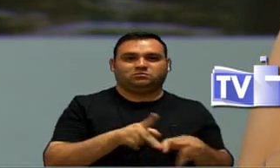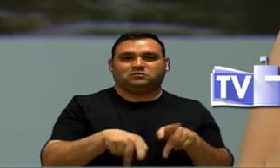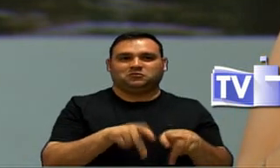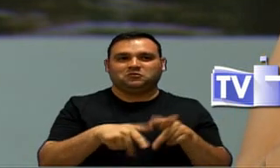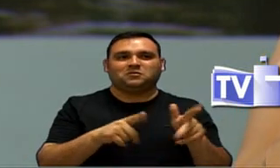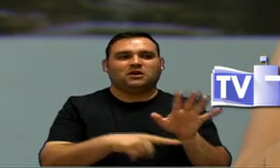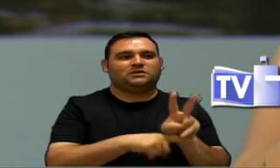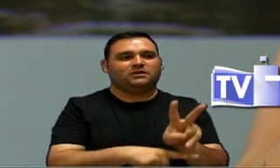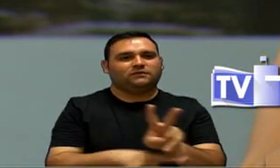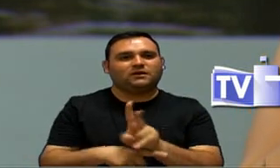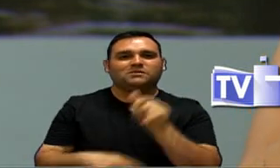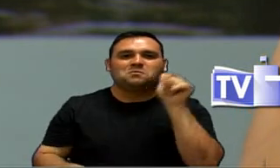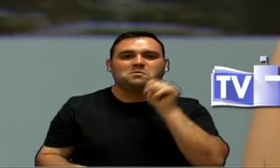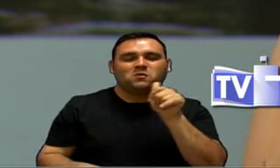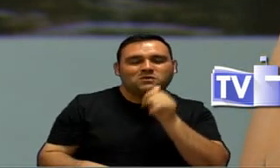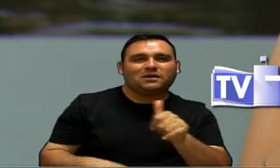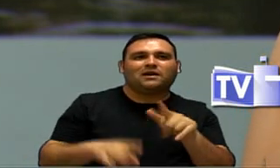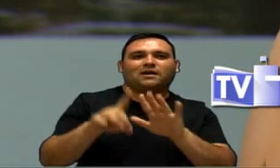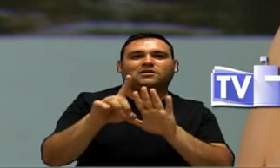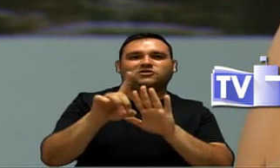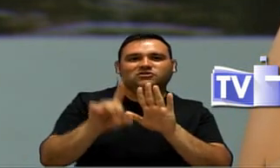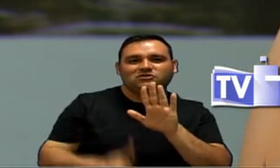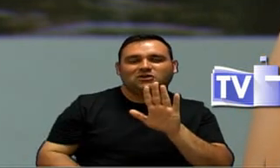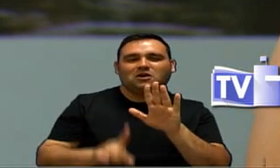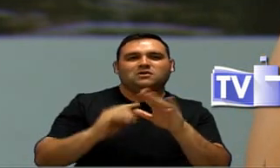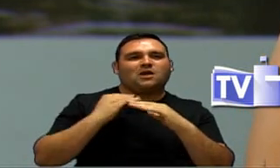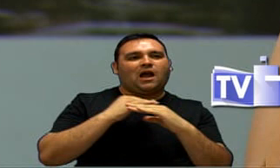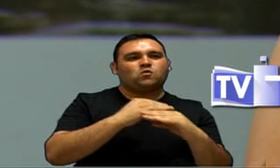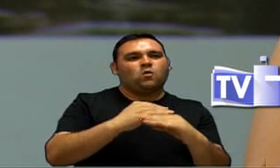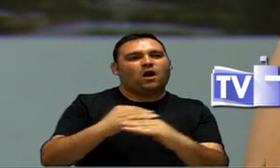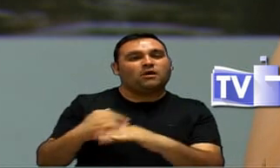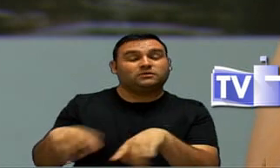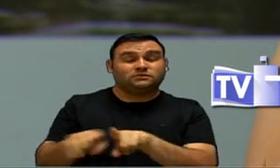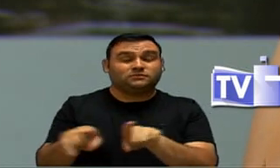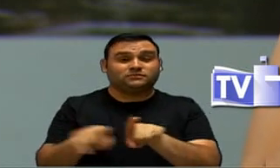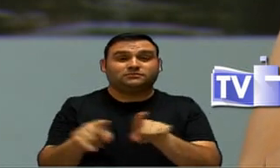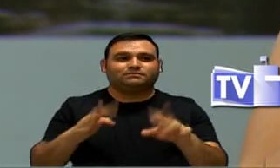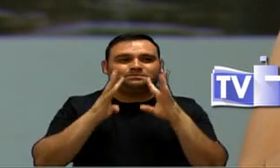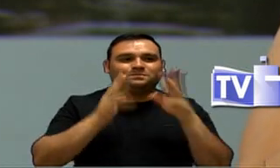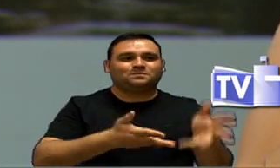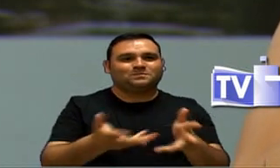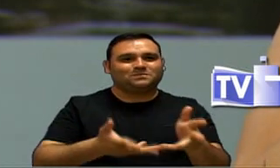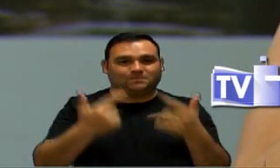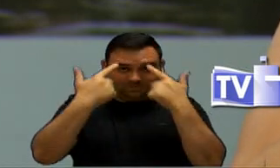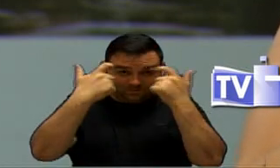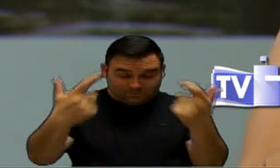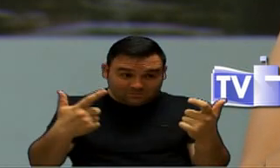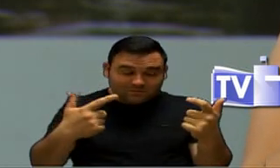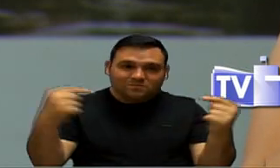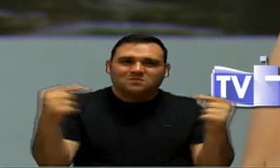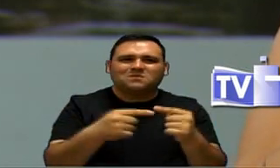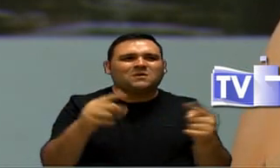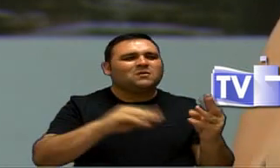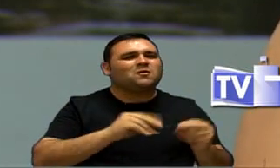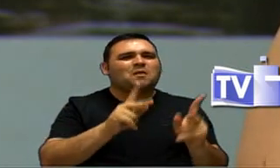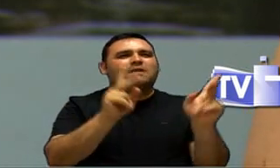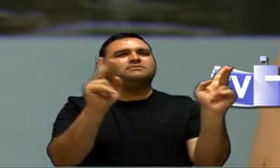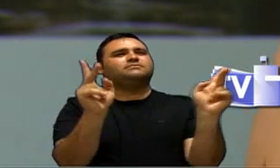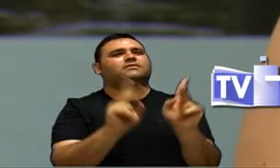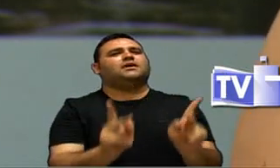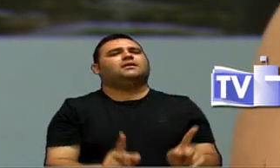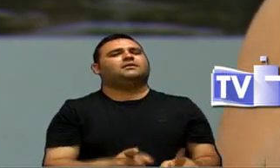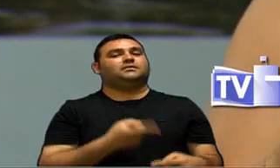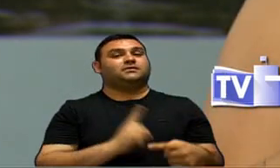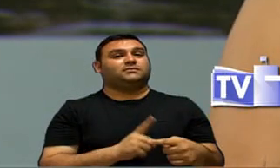de defesa, né, da mulher, de direitos, igualdades, e principalmente no atendimento em relação à violência, fosse um oásis. Por que um oásis?